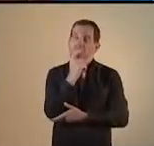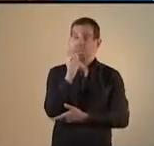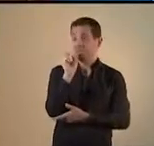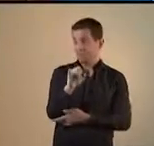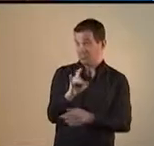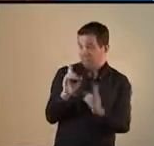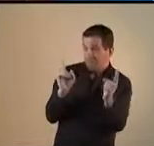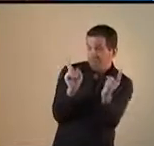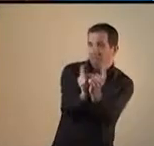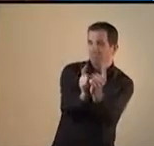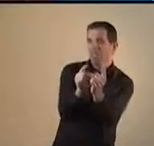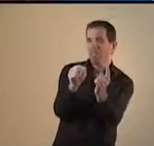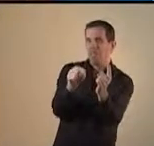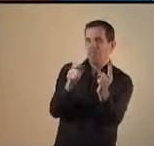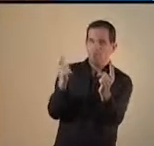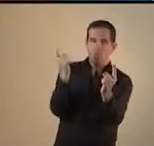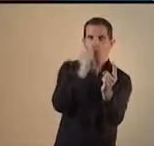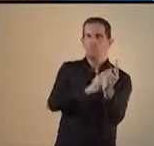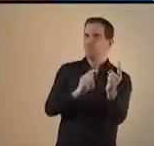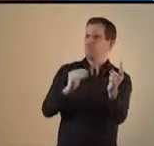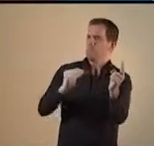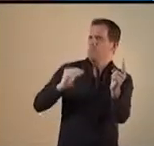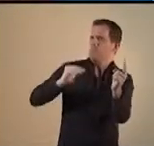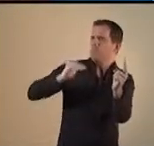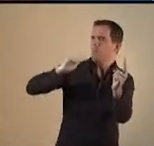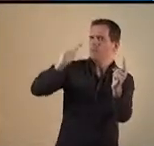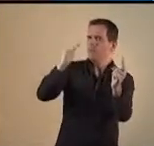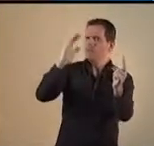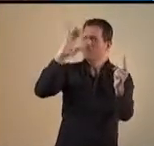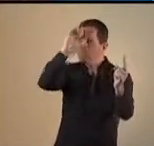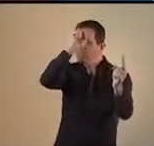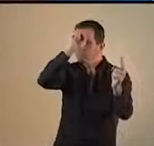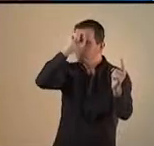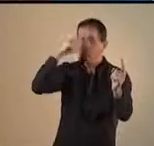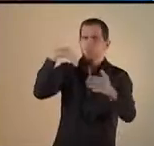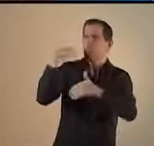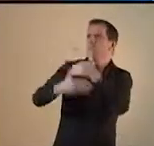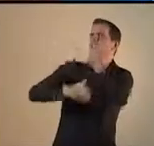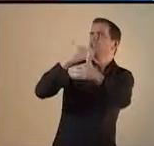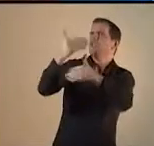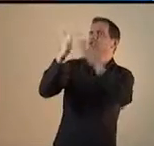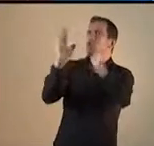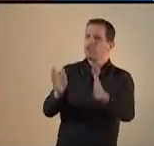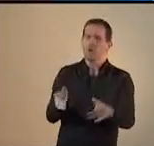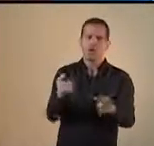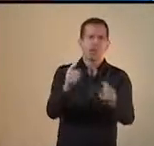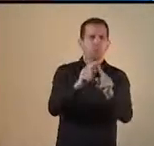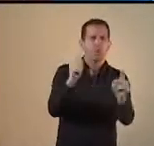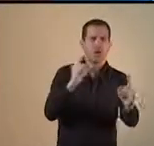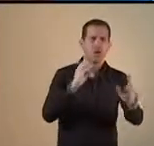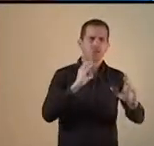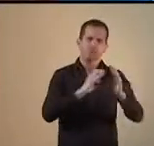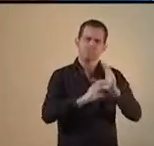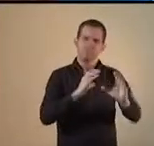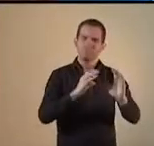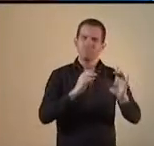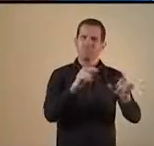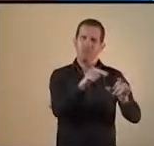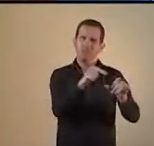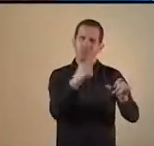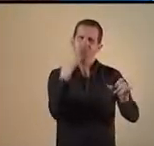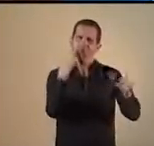o José chegou no nível 10, vamos supor, e os que ele está conversando naquele momento estão com o nível 5,